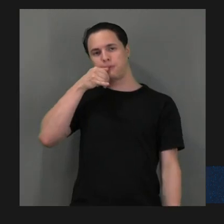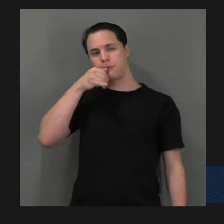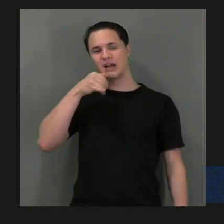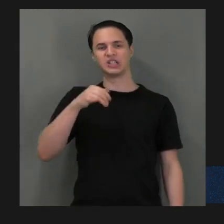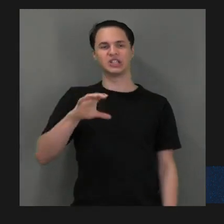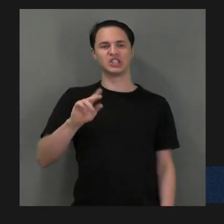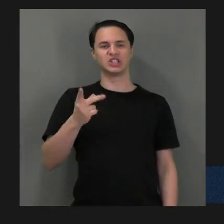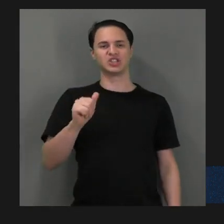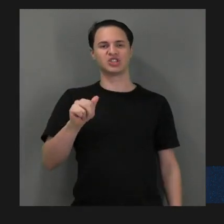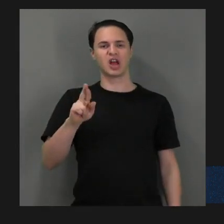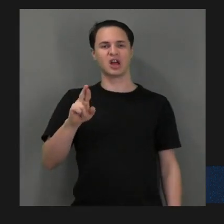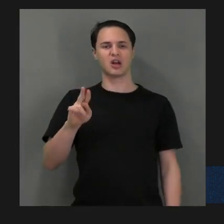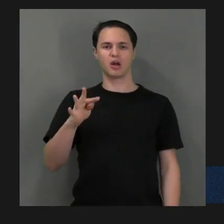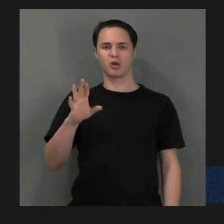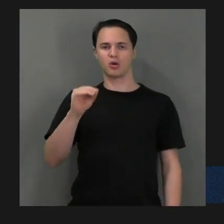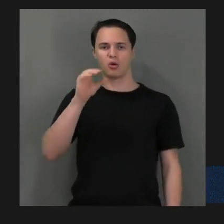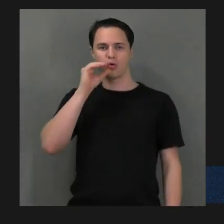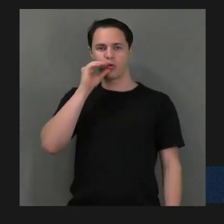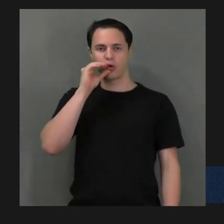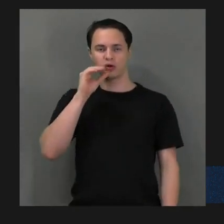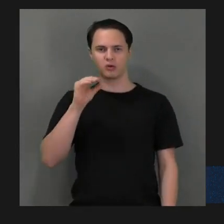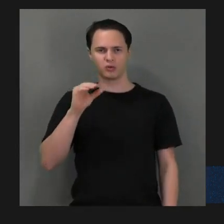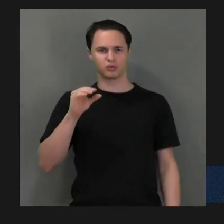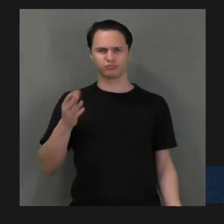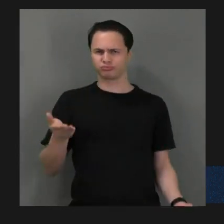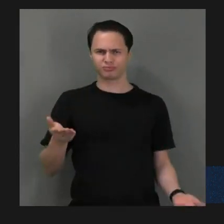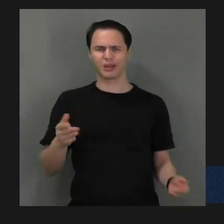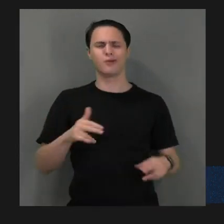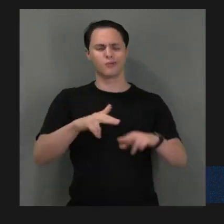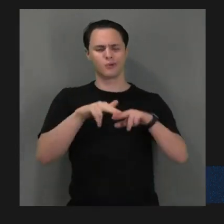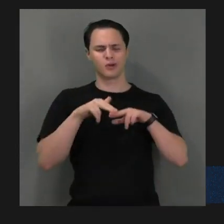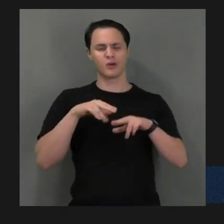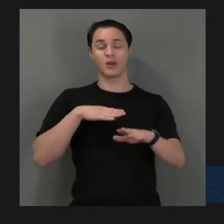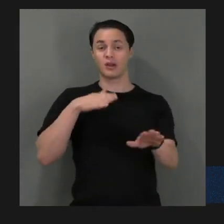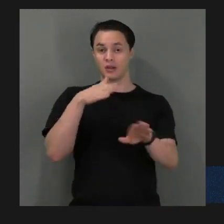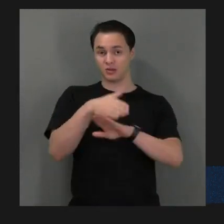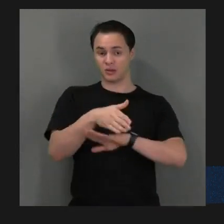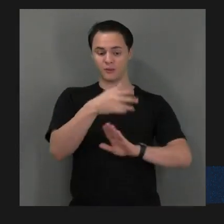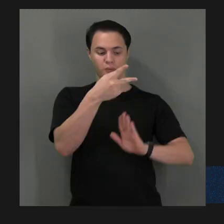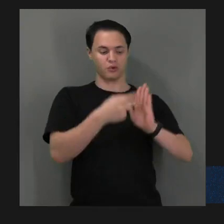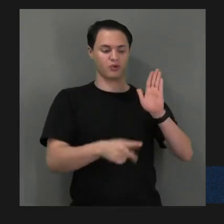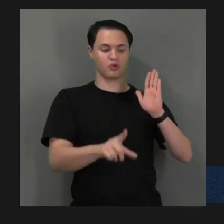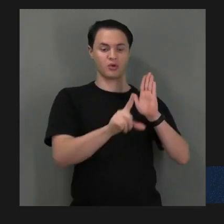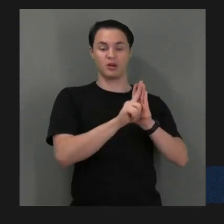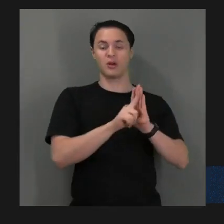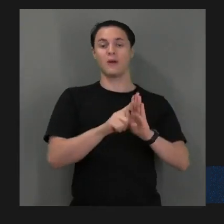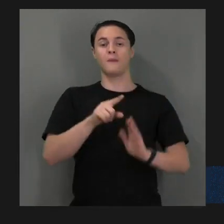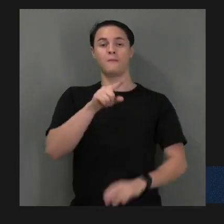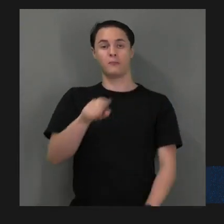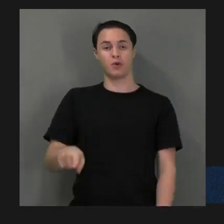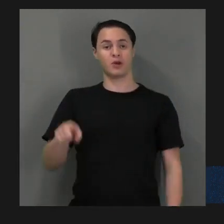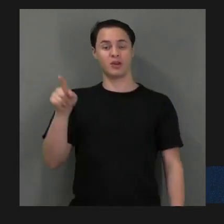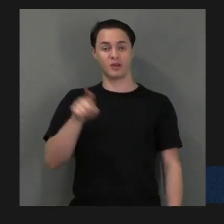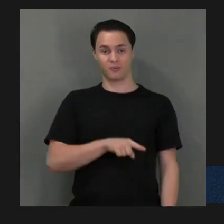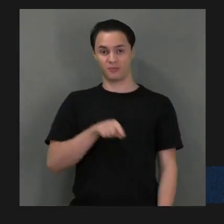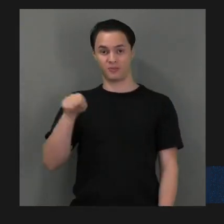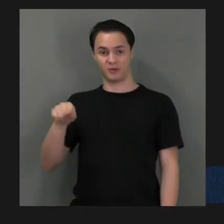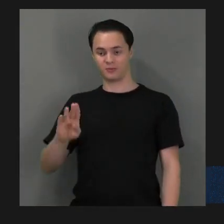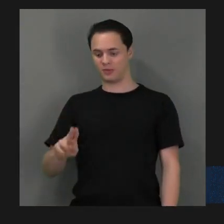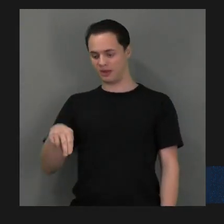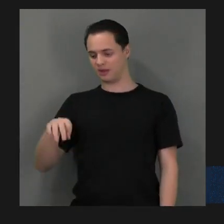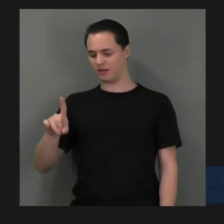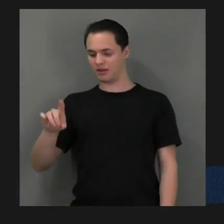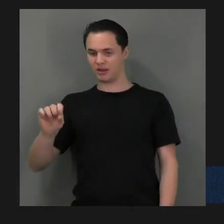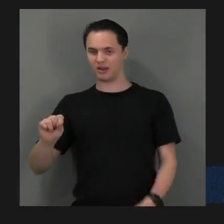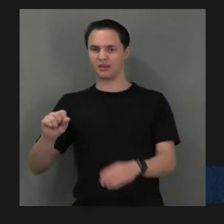não é verdade. Por isso entrei com um projeto de lei proibindo a realização pelo BNDES de empréstimos dessa